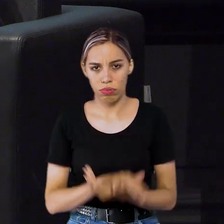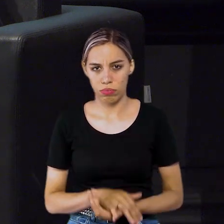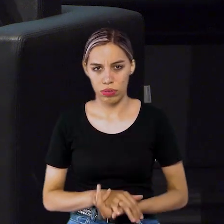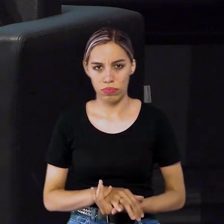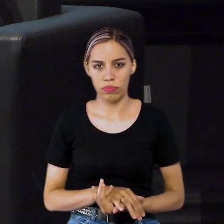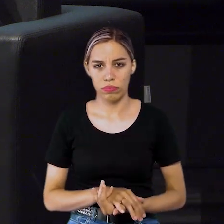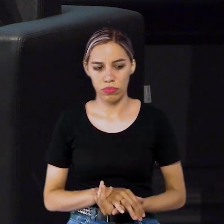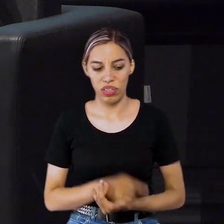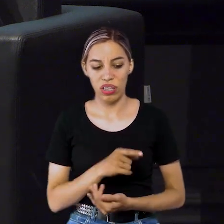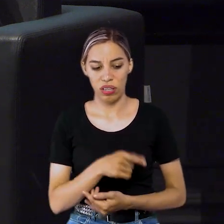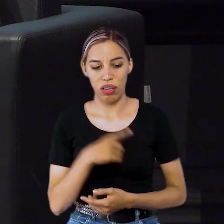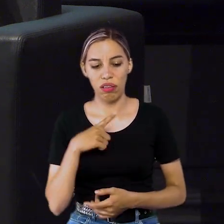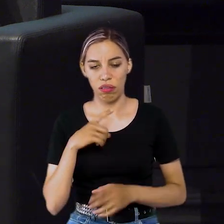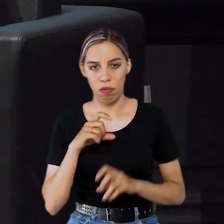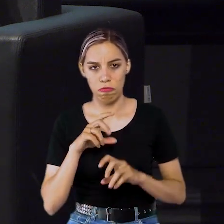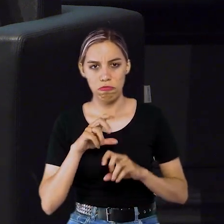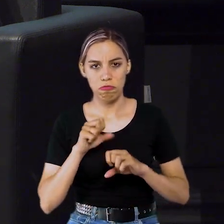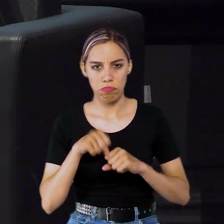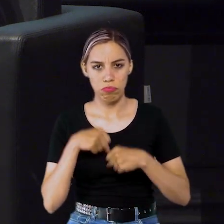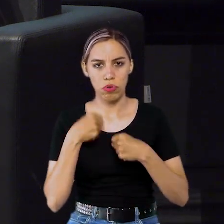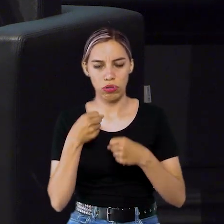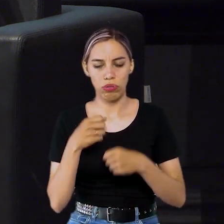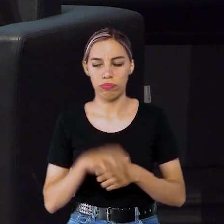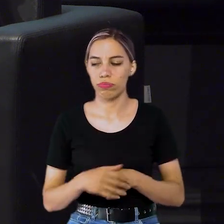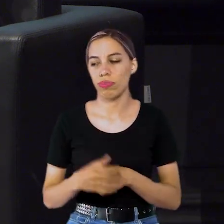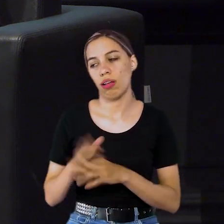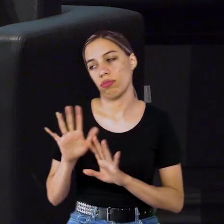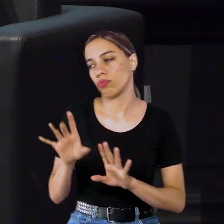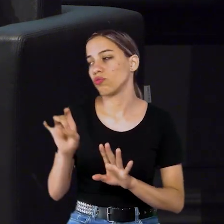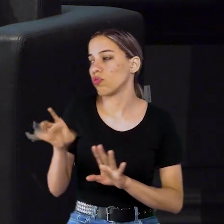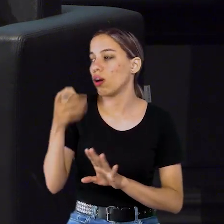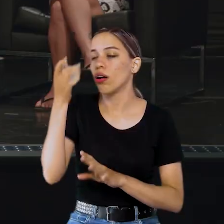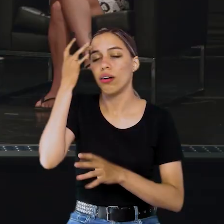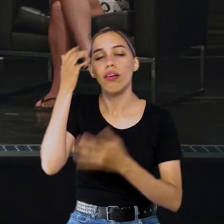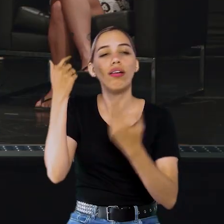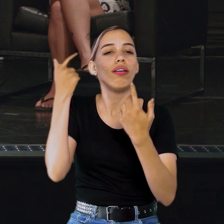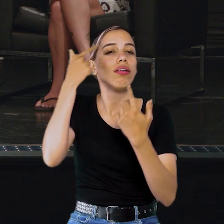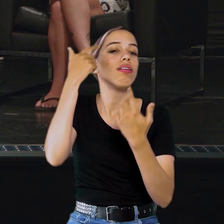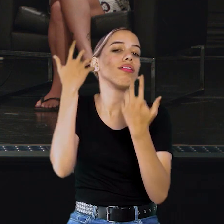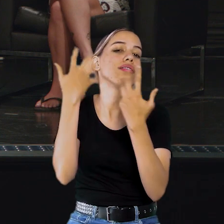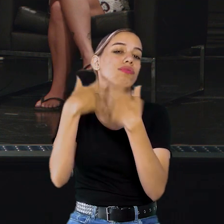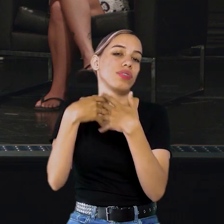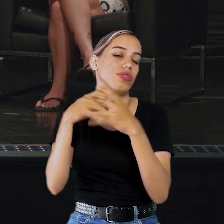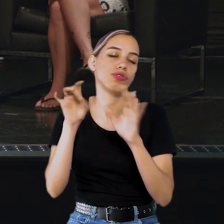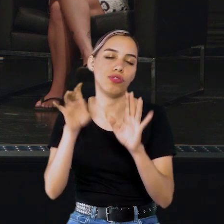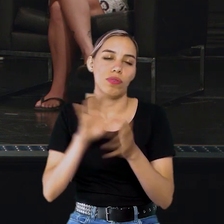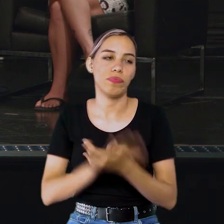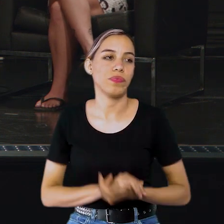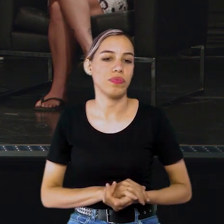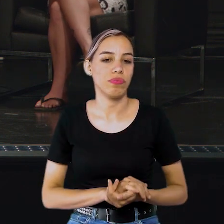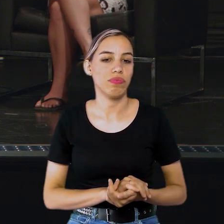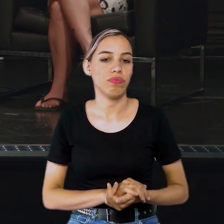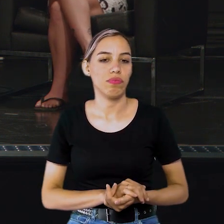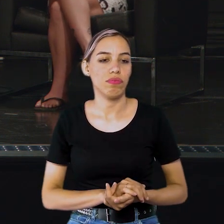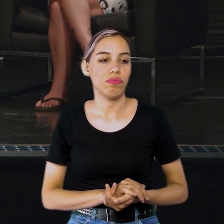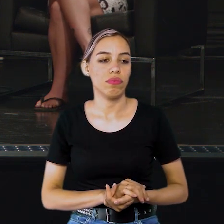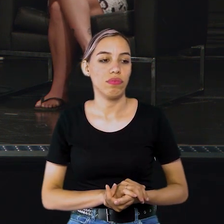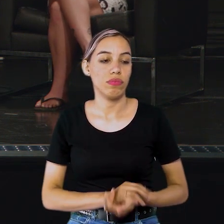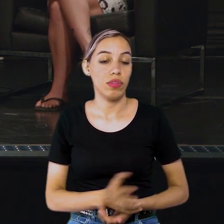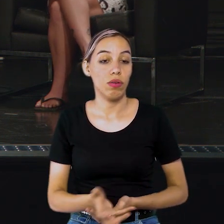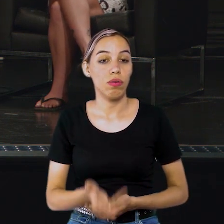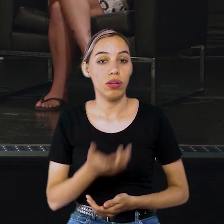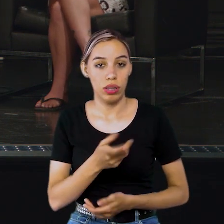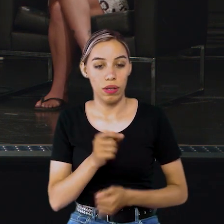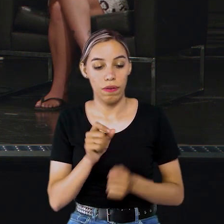acho que, enfim, reflexões. Eu queria só fazer um comentário sobre essa sua pergunta,